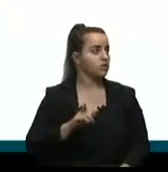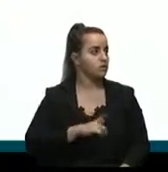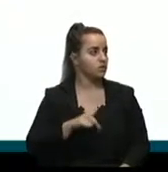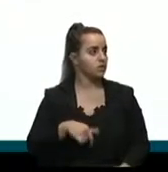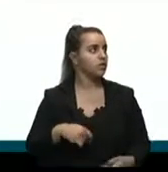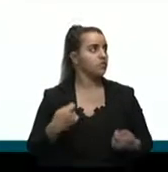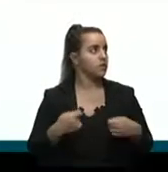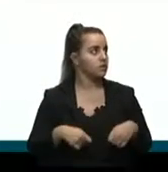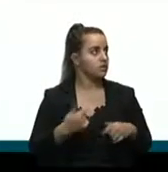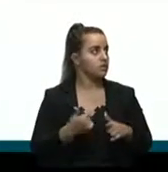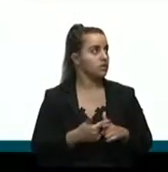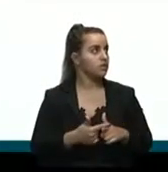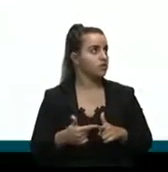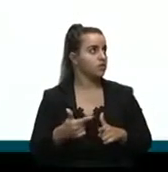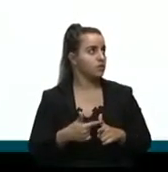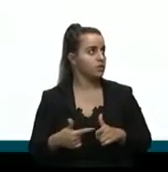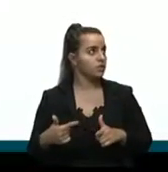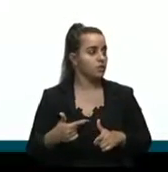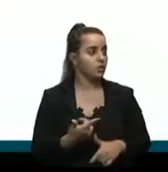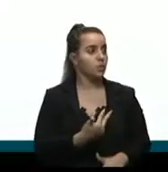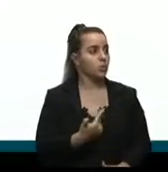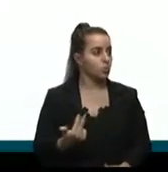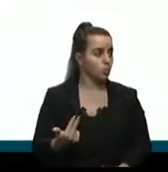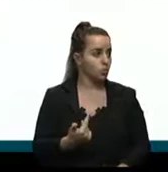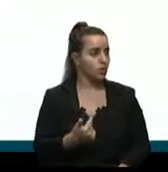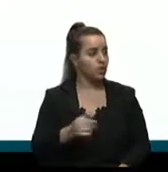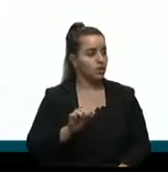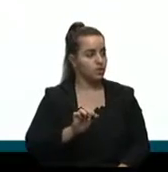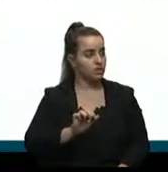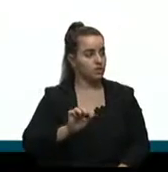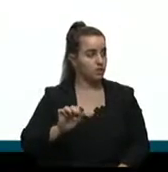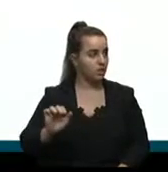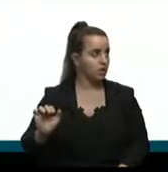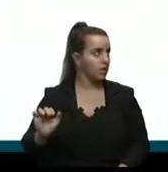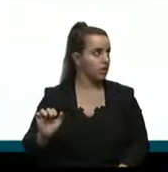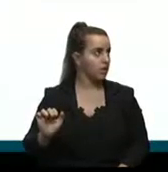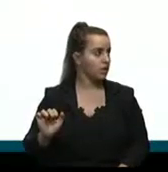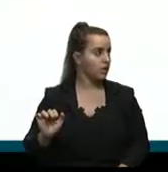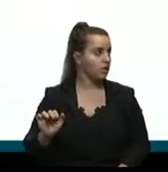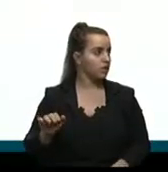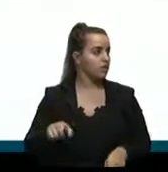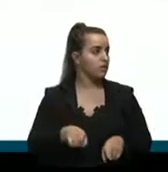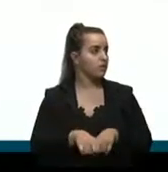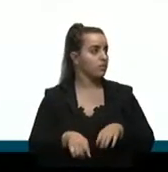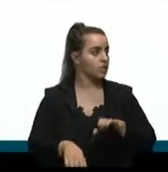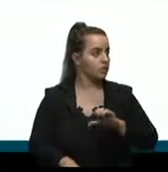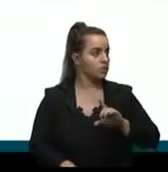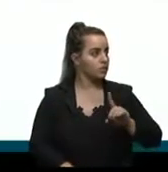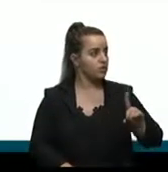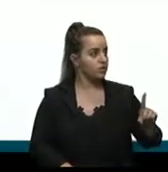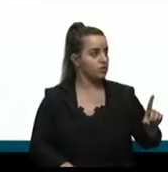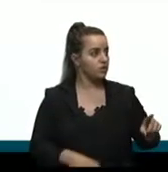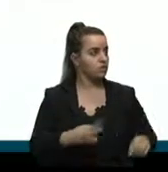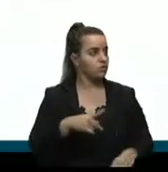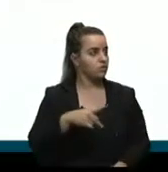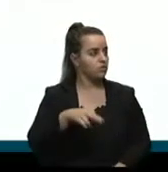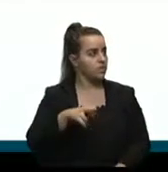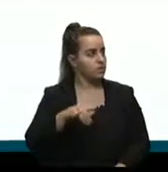precisam ser distribuídos igualmente à esquerda da região de precisão e à direita da região de